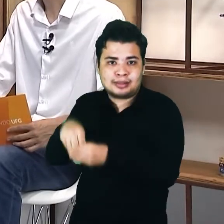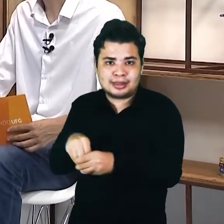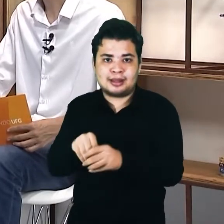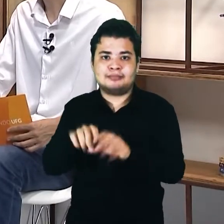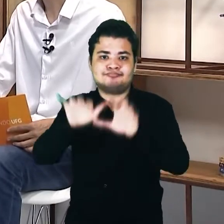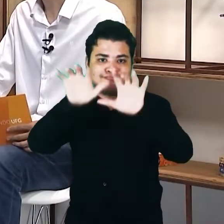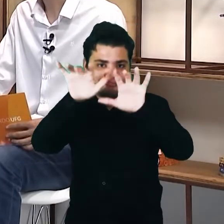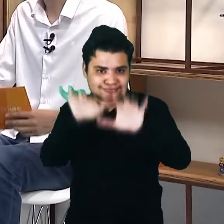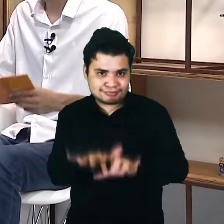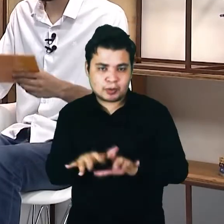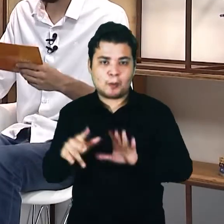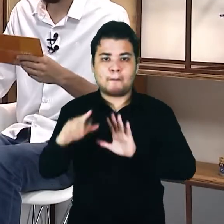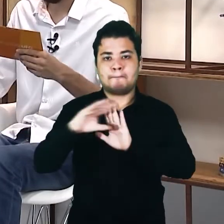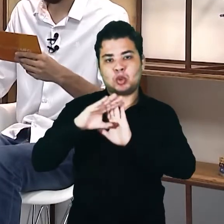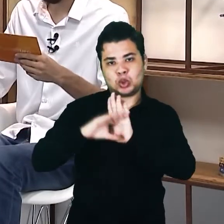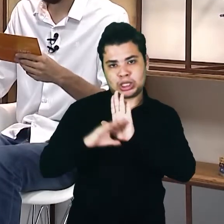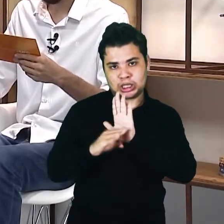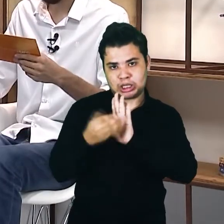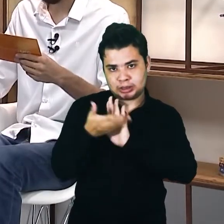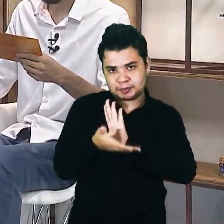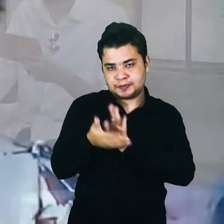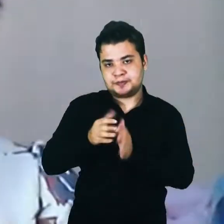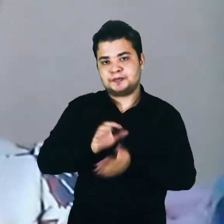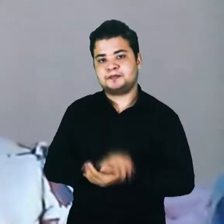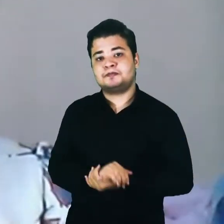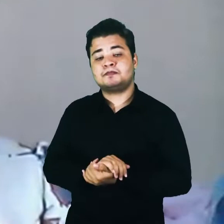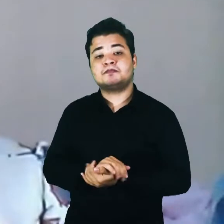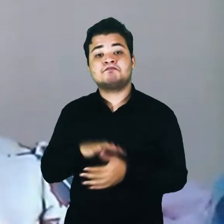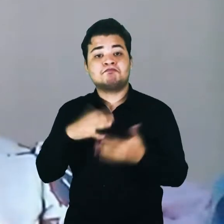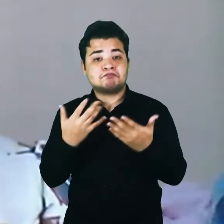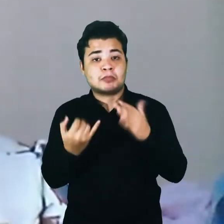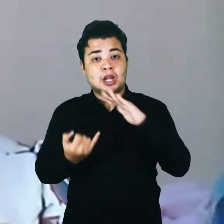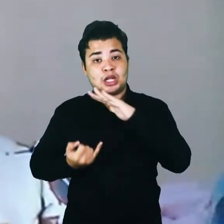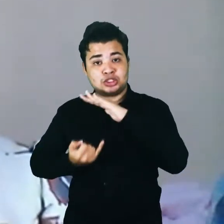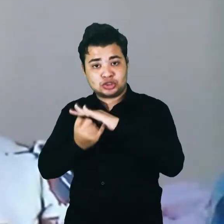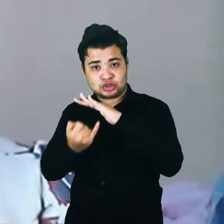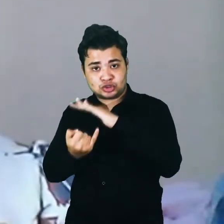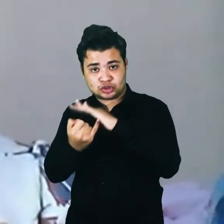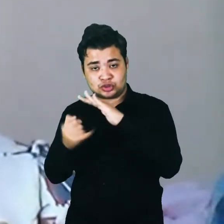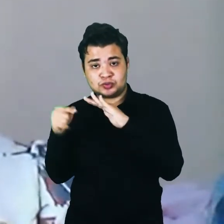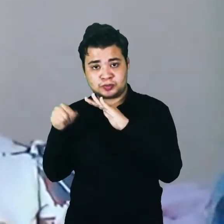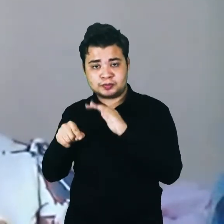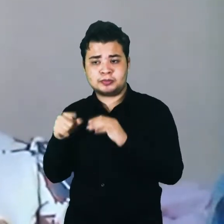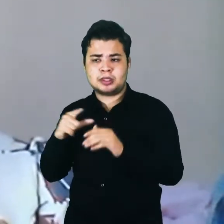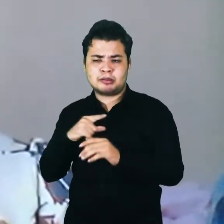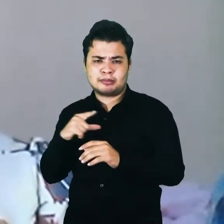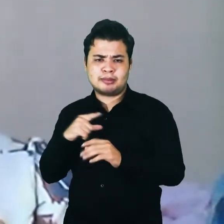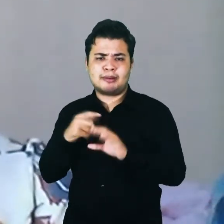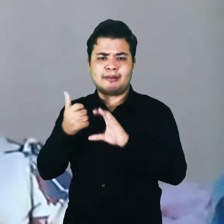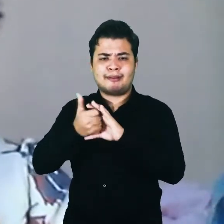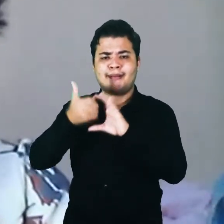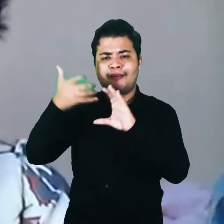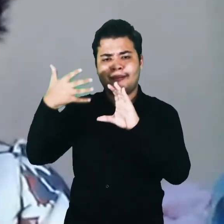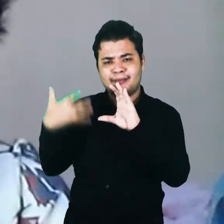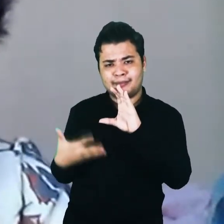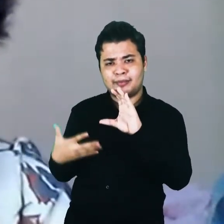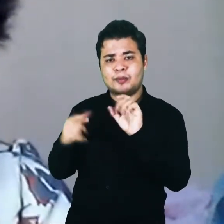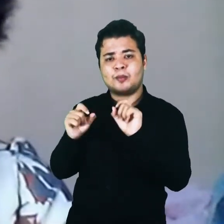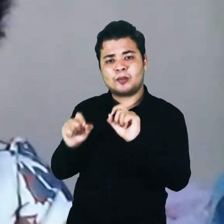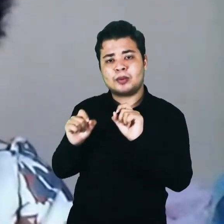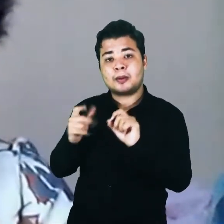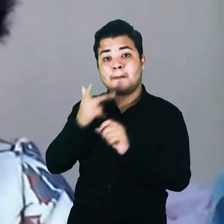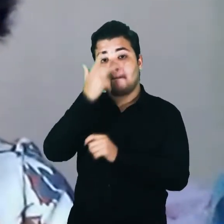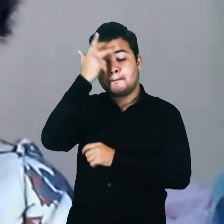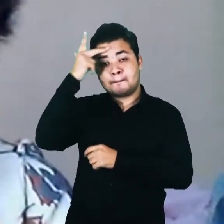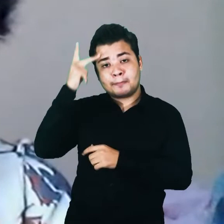incorporado, aderiu a esse programa. Esse instituto, ele tinha como característica